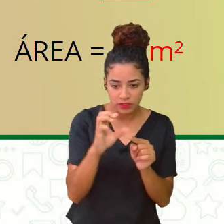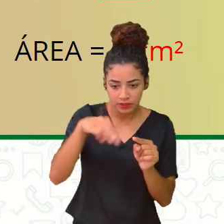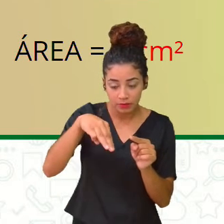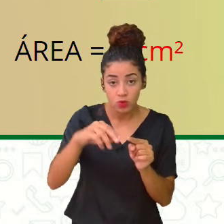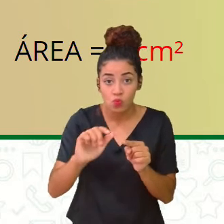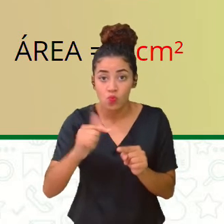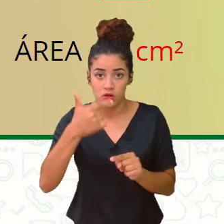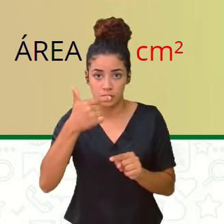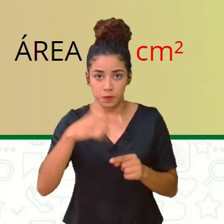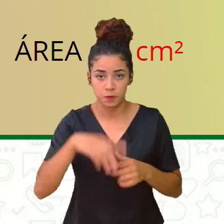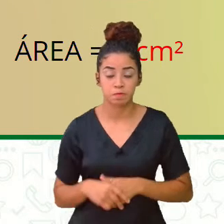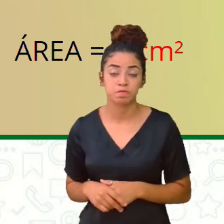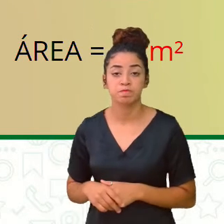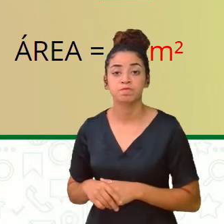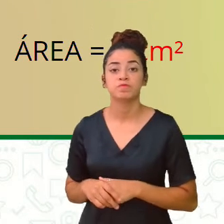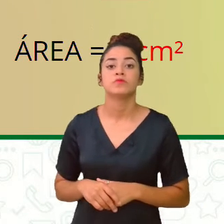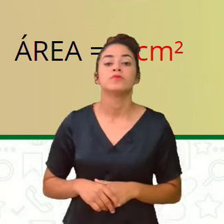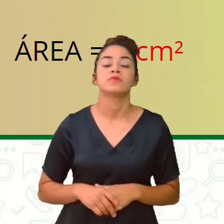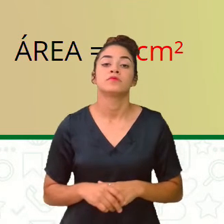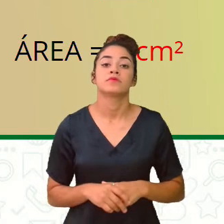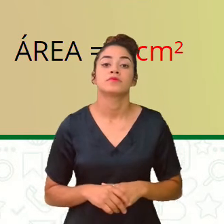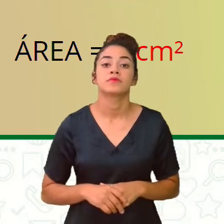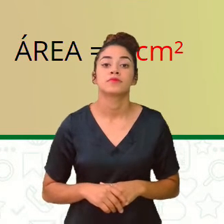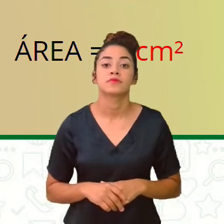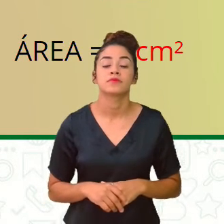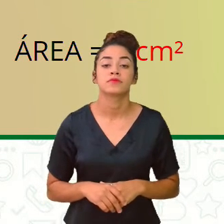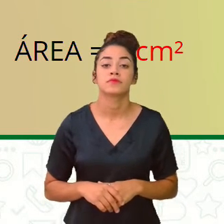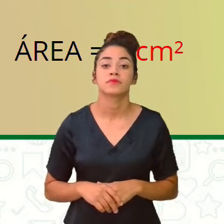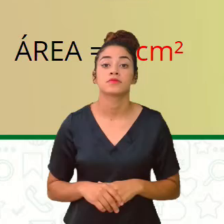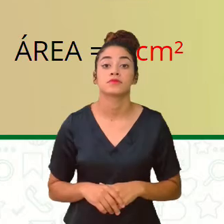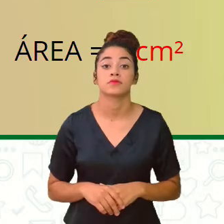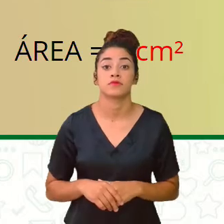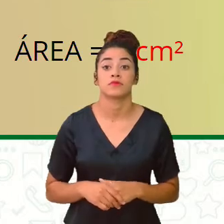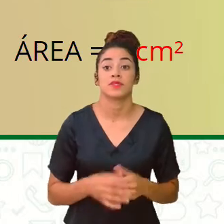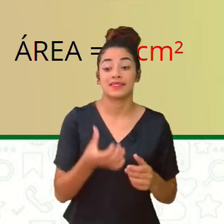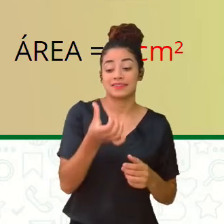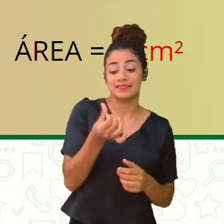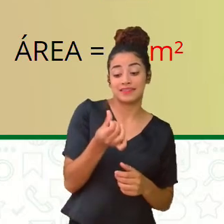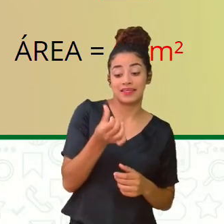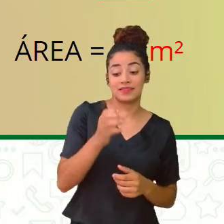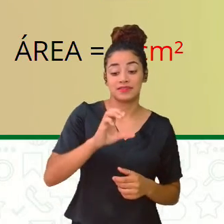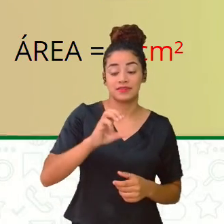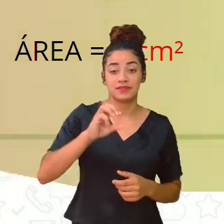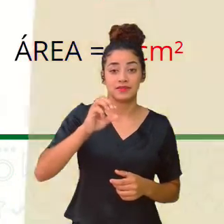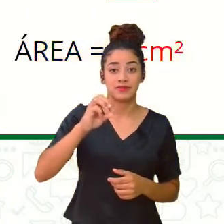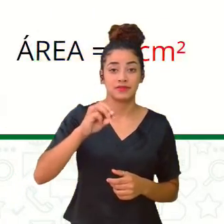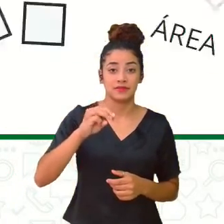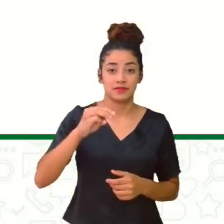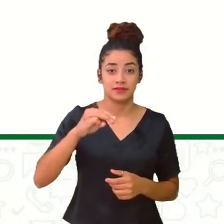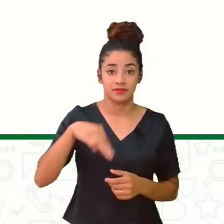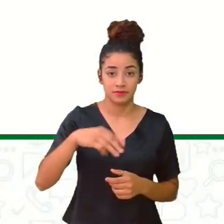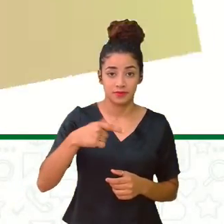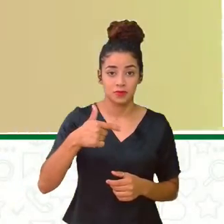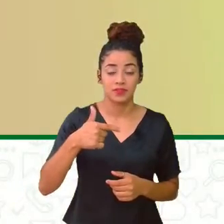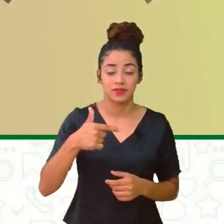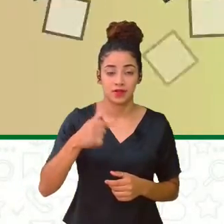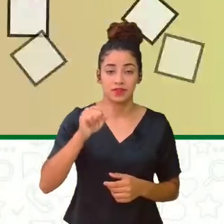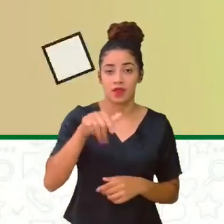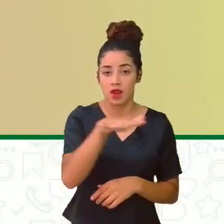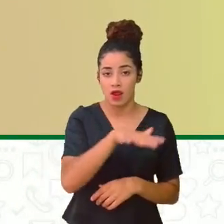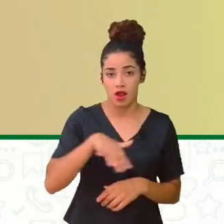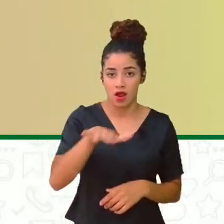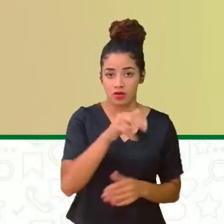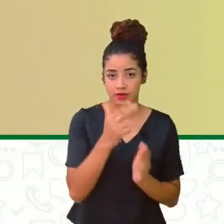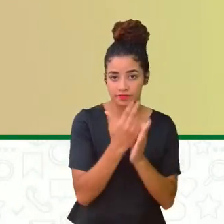quadrado. Então, vamos ver. 6 centímetros, né? 6 centímetros quadrados é a área dessa